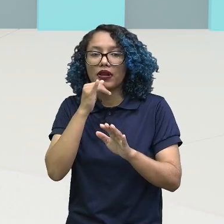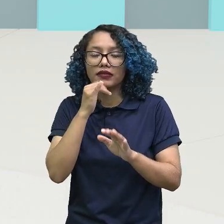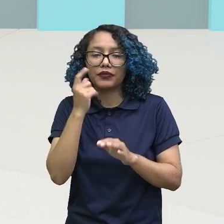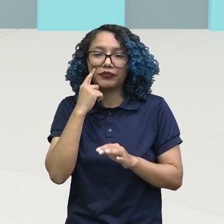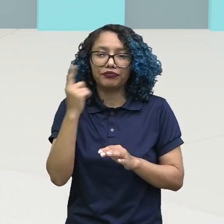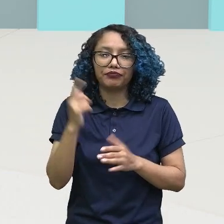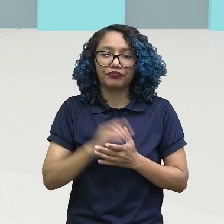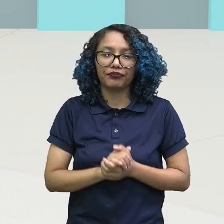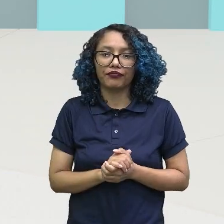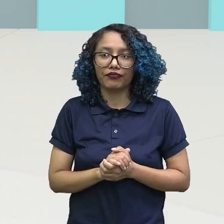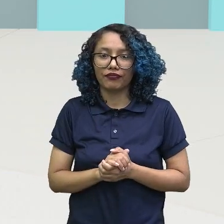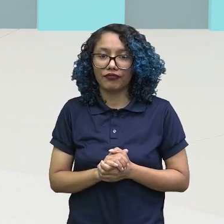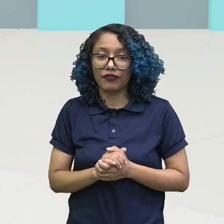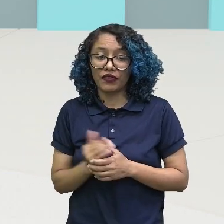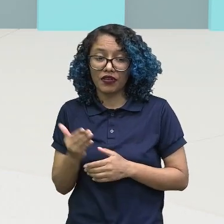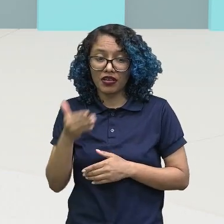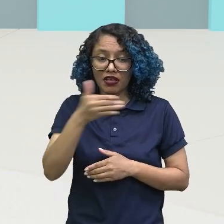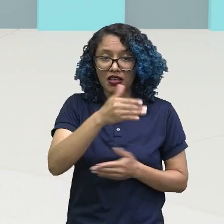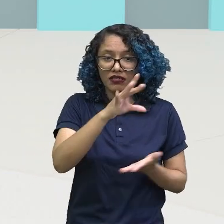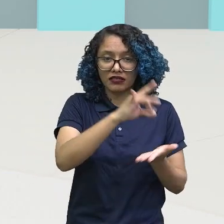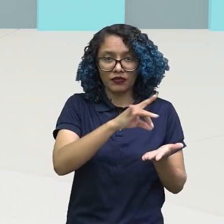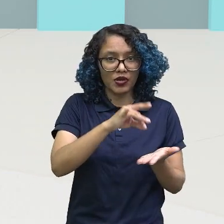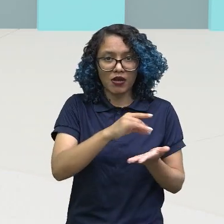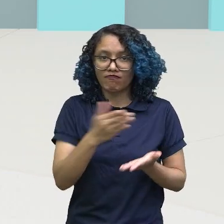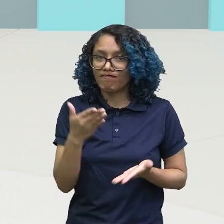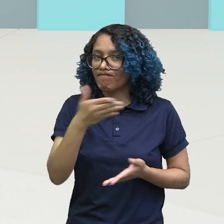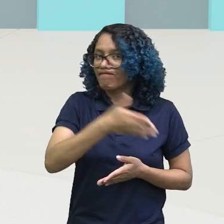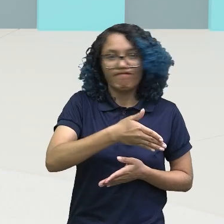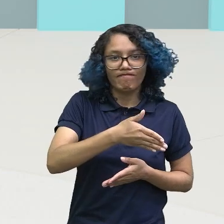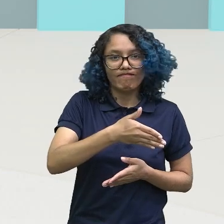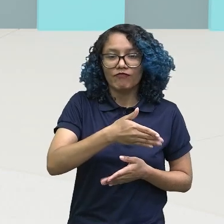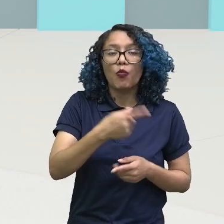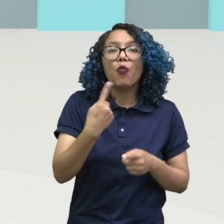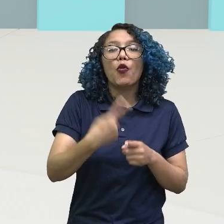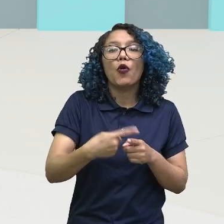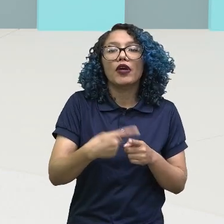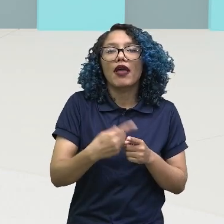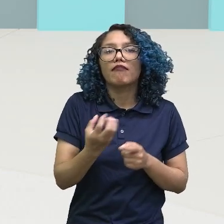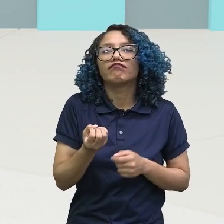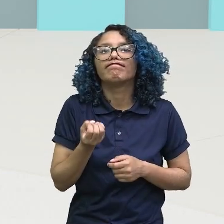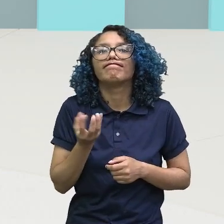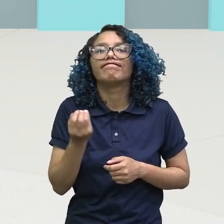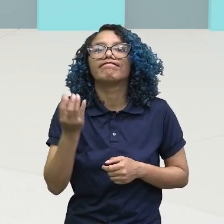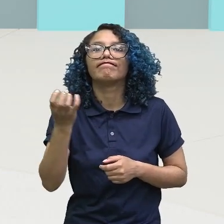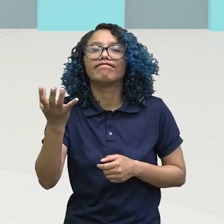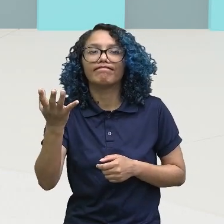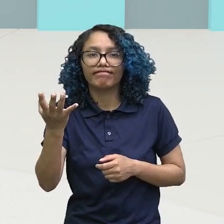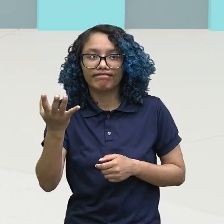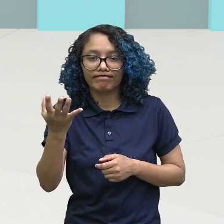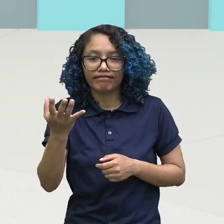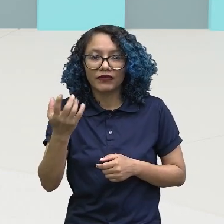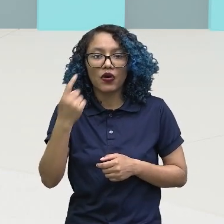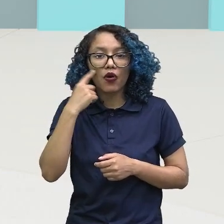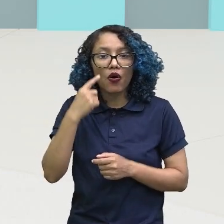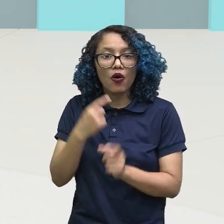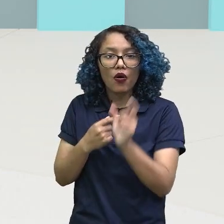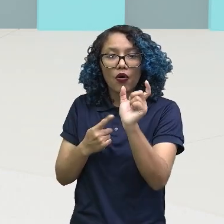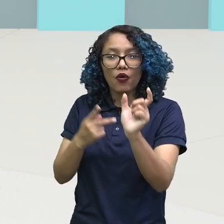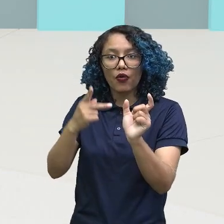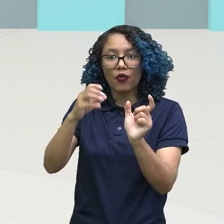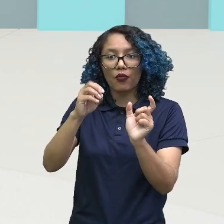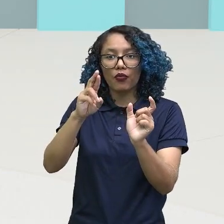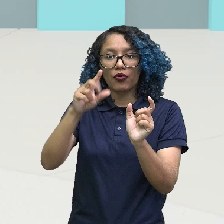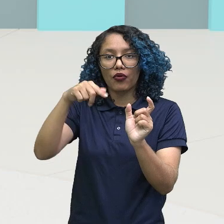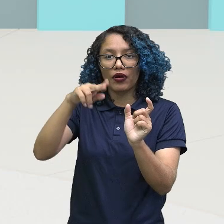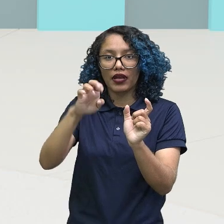CMEAN porque viajou. Então, observe que esse porquê, ele é causal, ele expressa o sentido